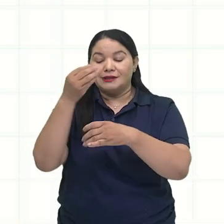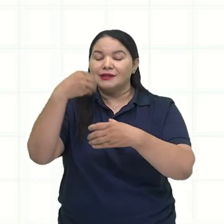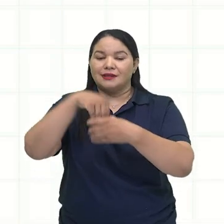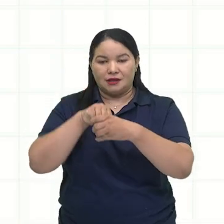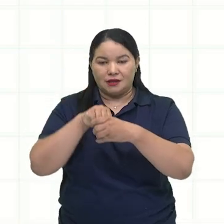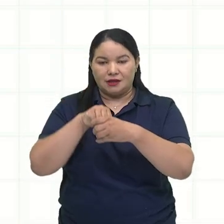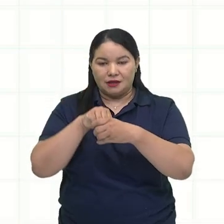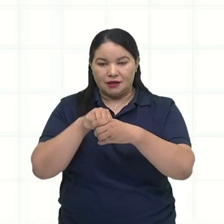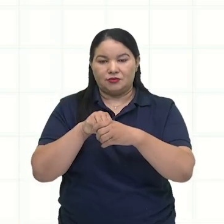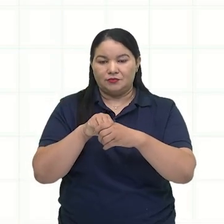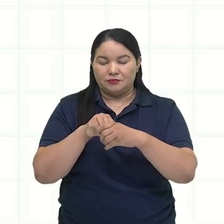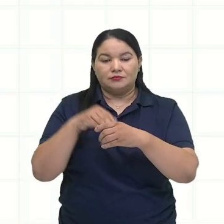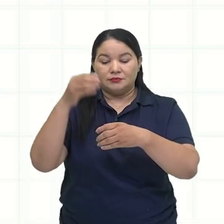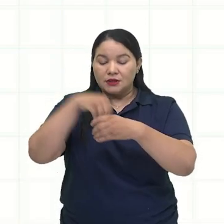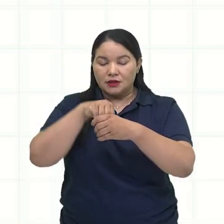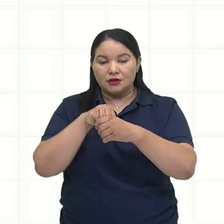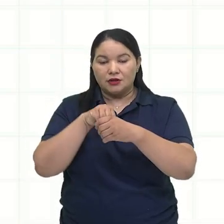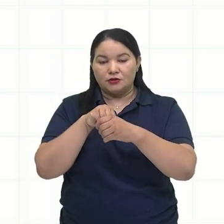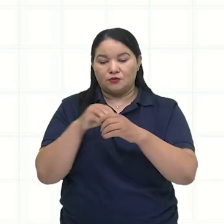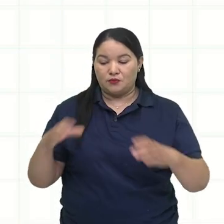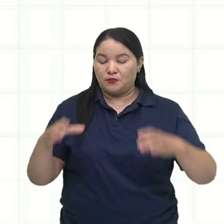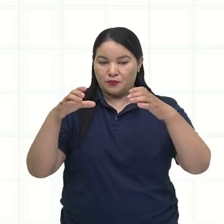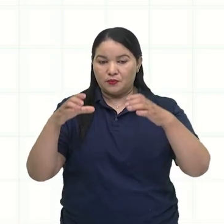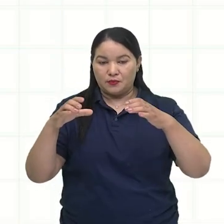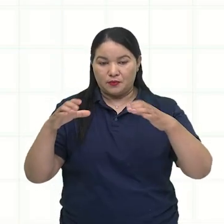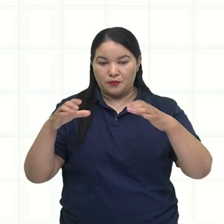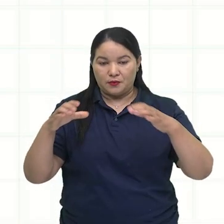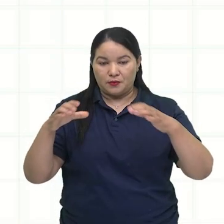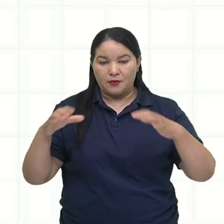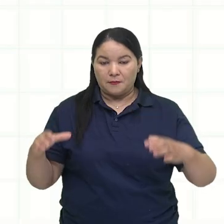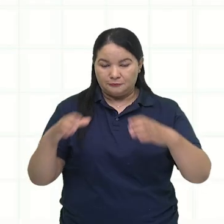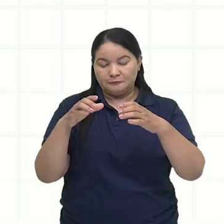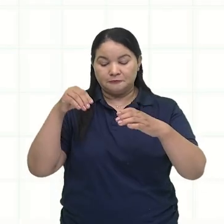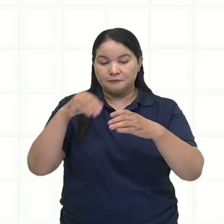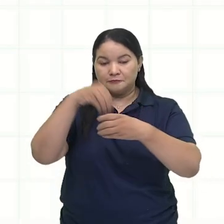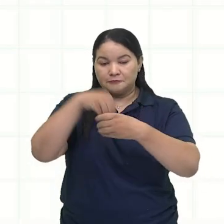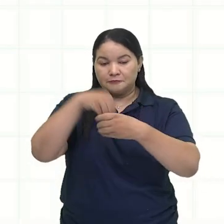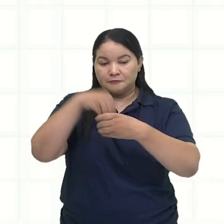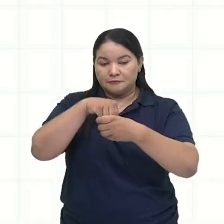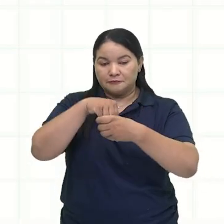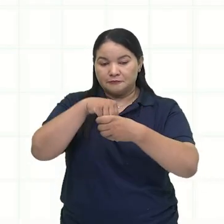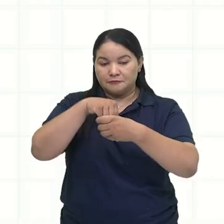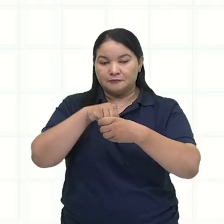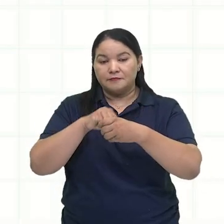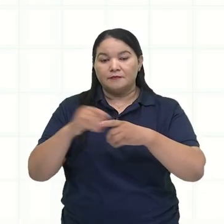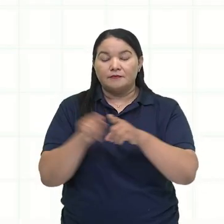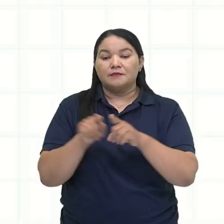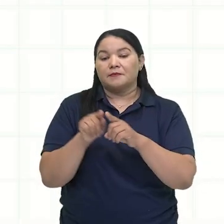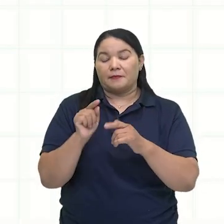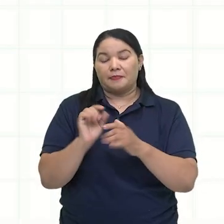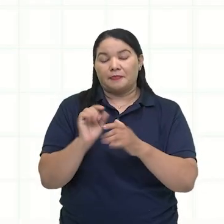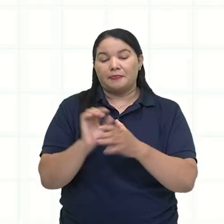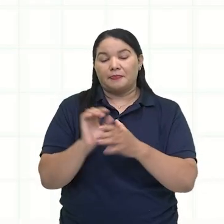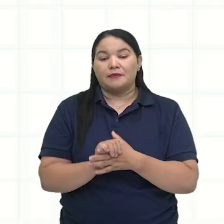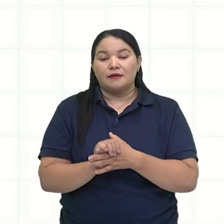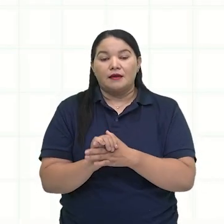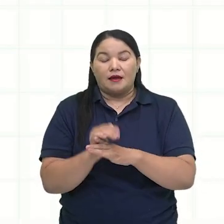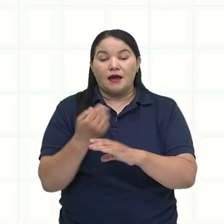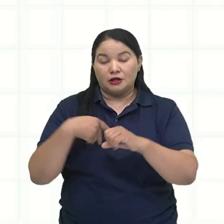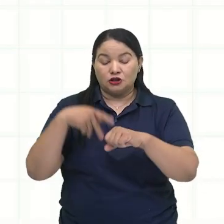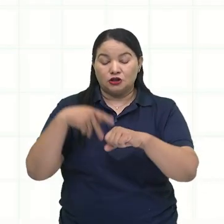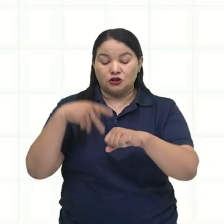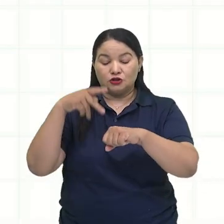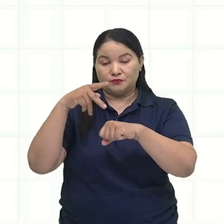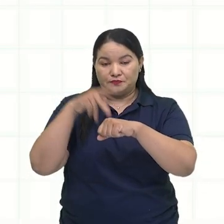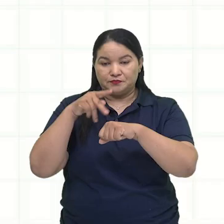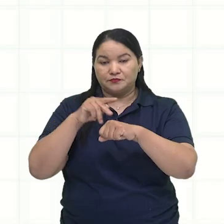dentro ainda da montanha, certo? E as rochas ígneas extrusivas,